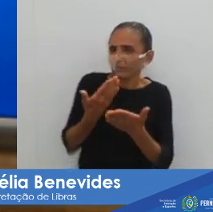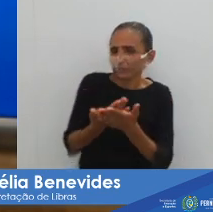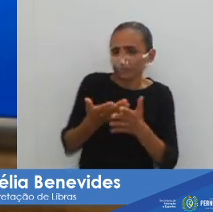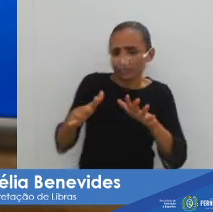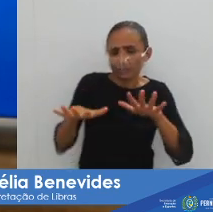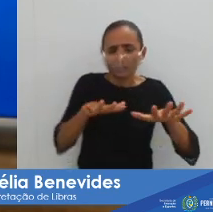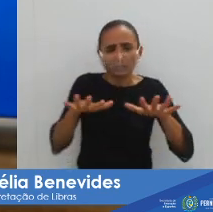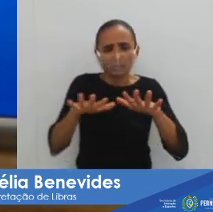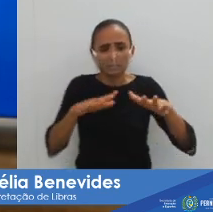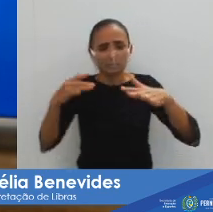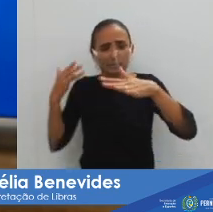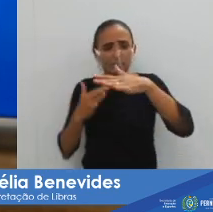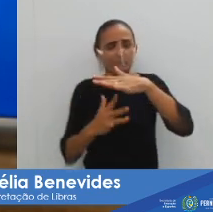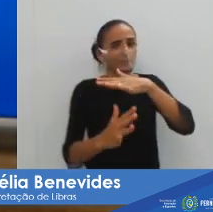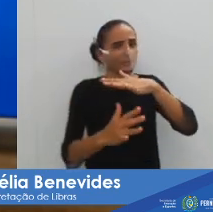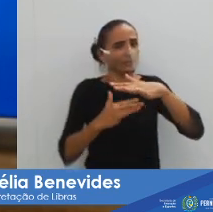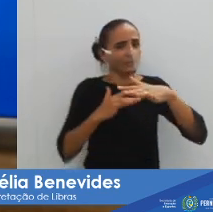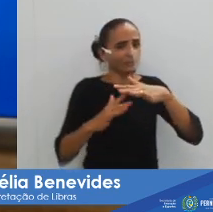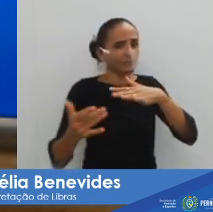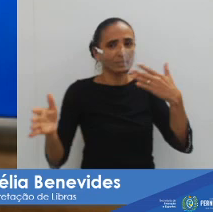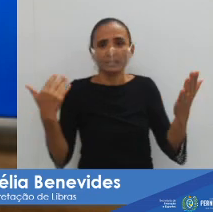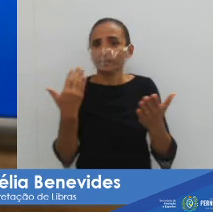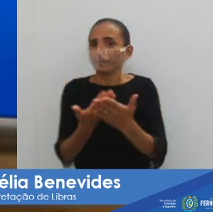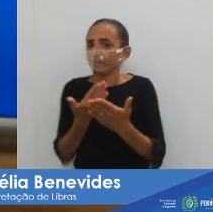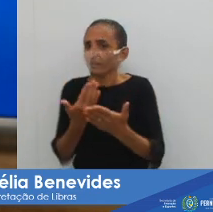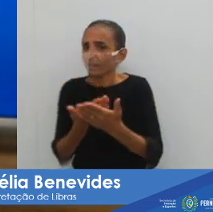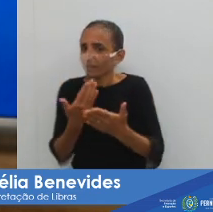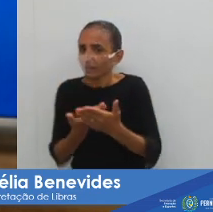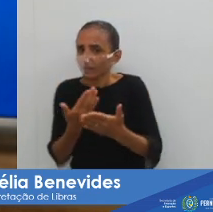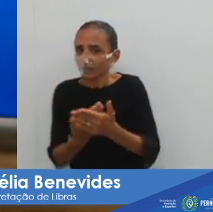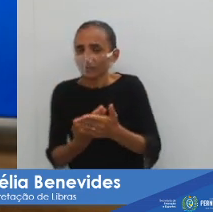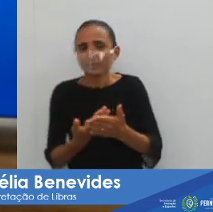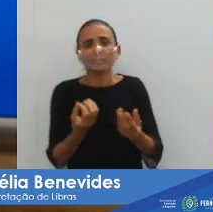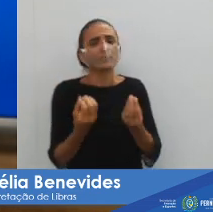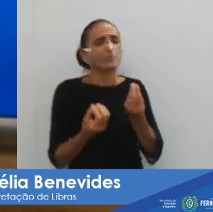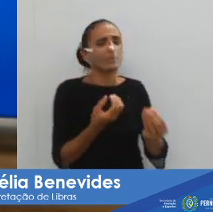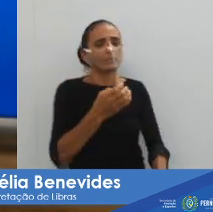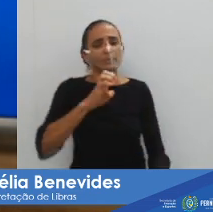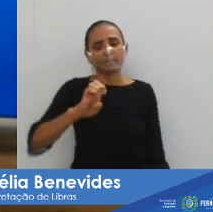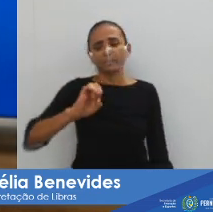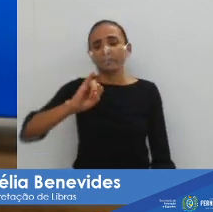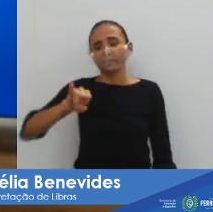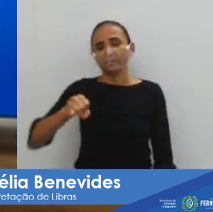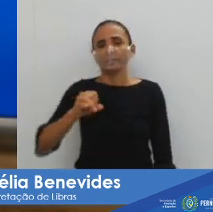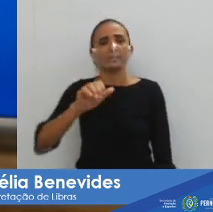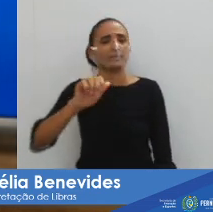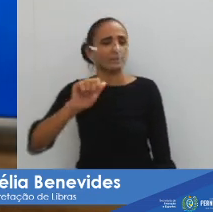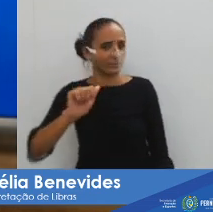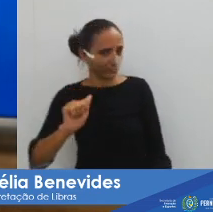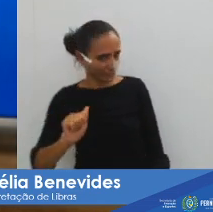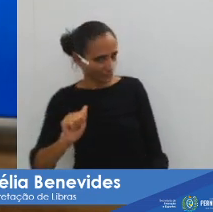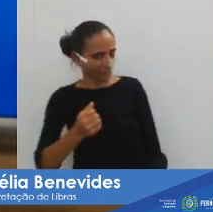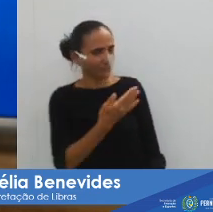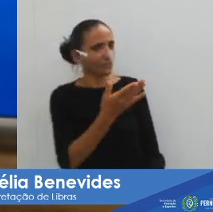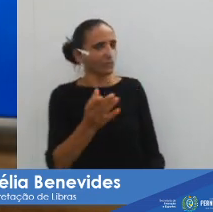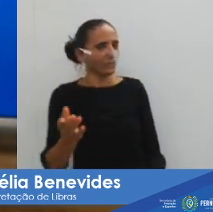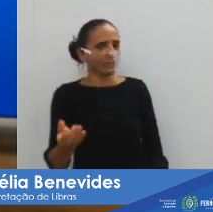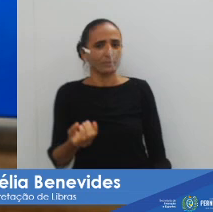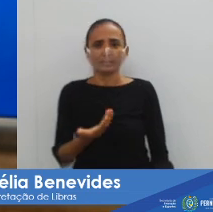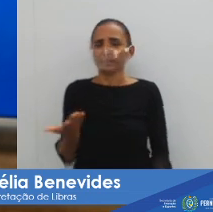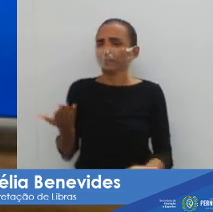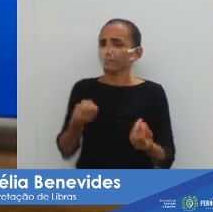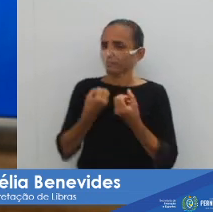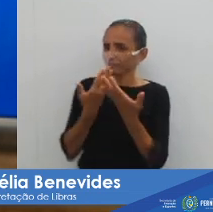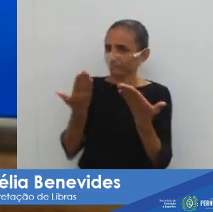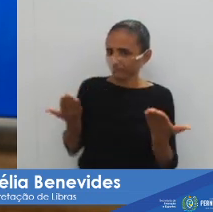movimentos migratórios. Essa é uma aula do módulo 7, Educação de Jovens e Adultos, certo? Do ensino